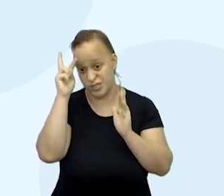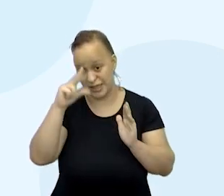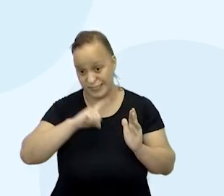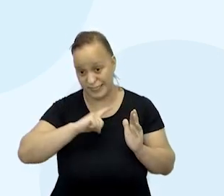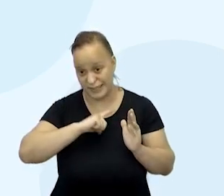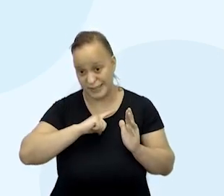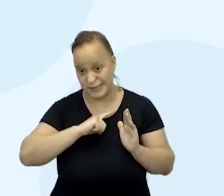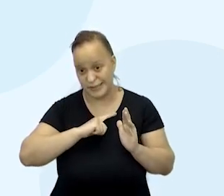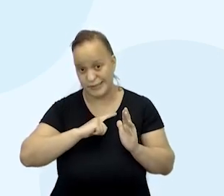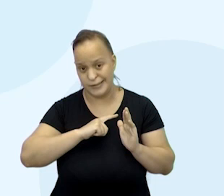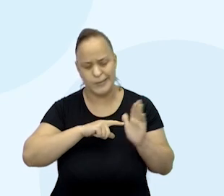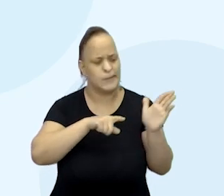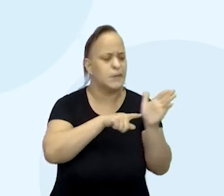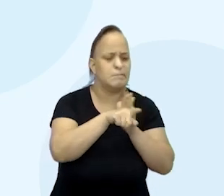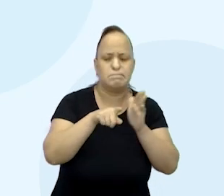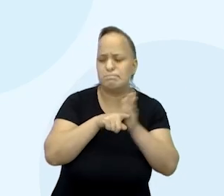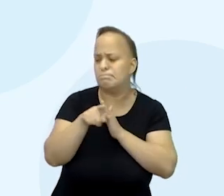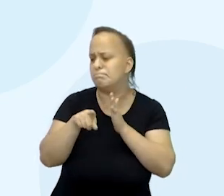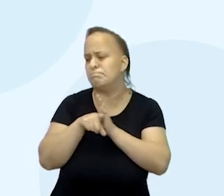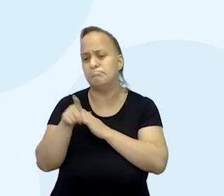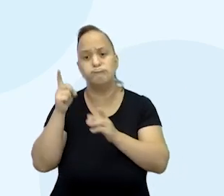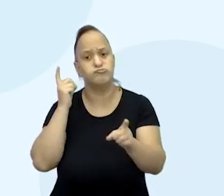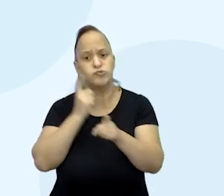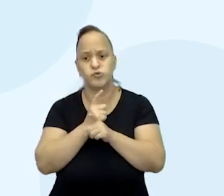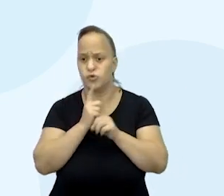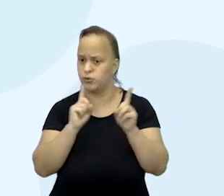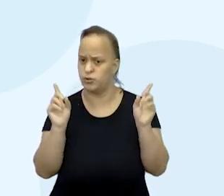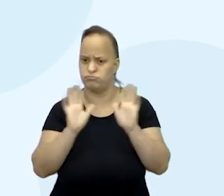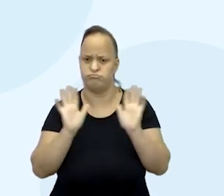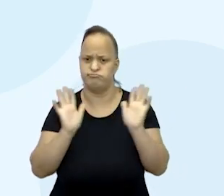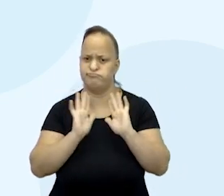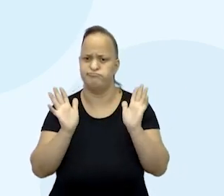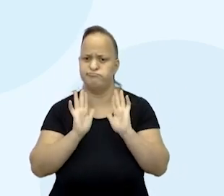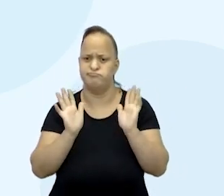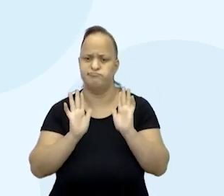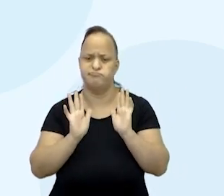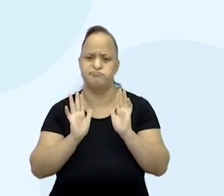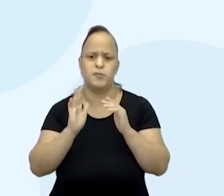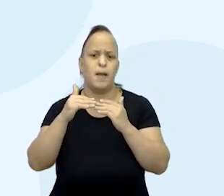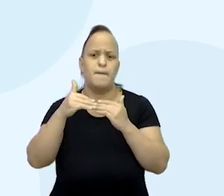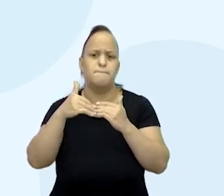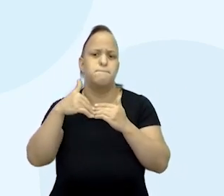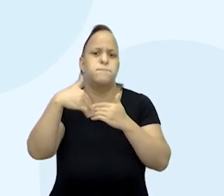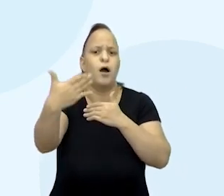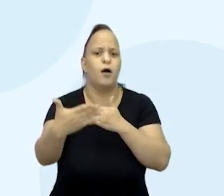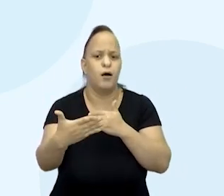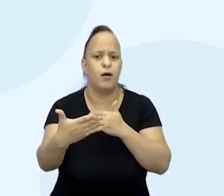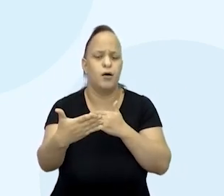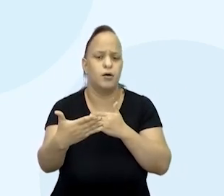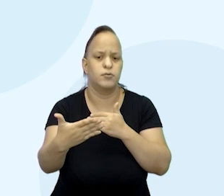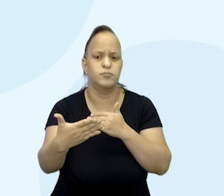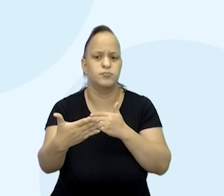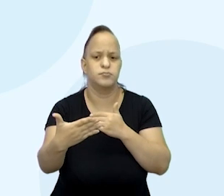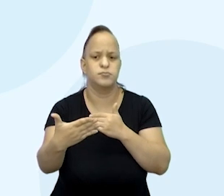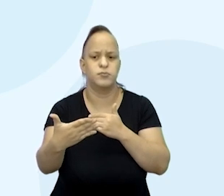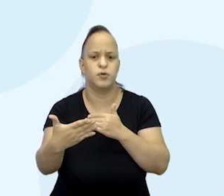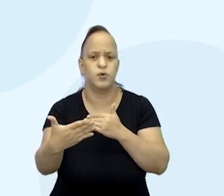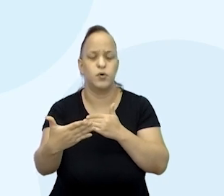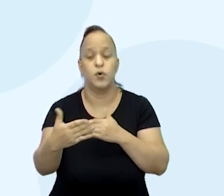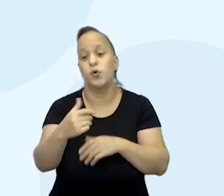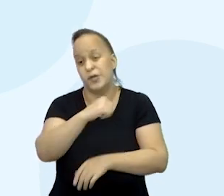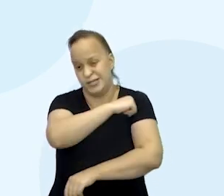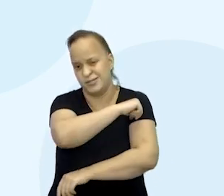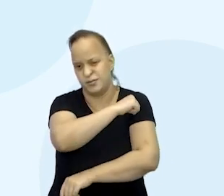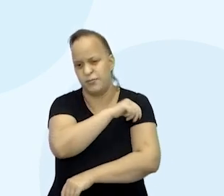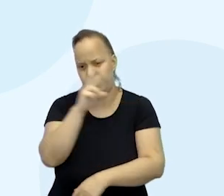foram encontrados patrimônios históricos na região, tá? Diferente lá do Morro da Providência. Quais são